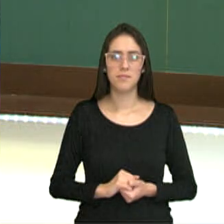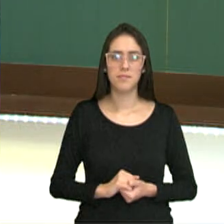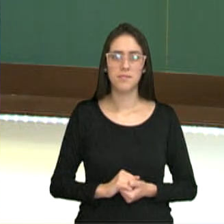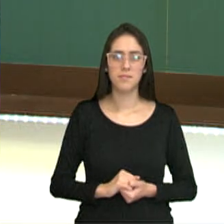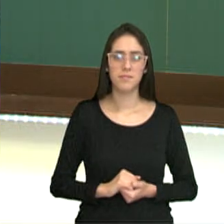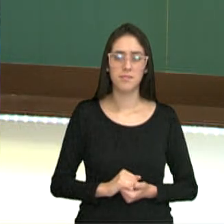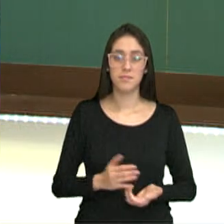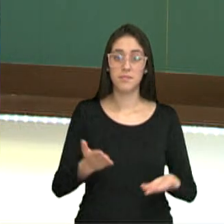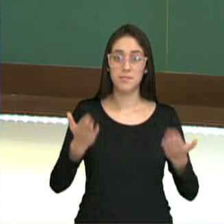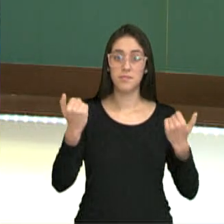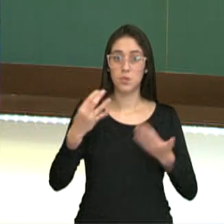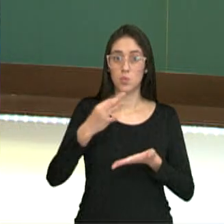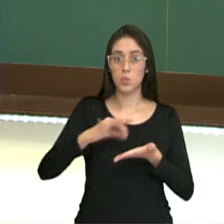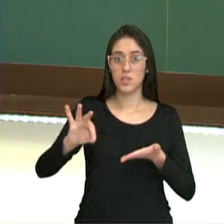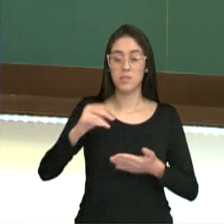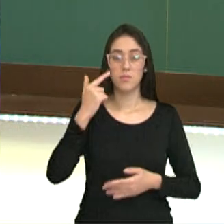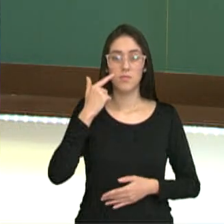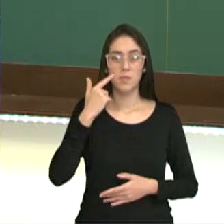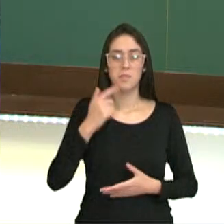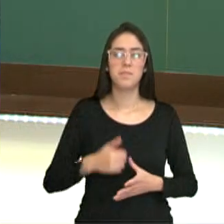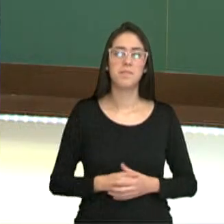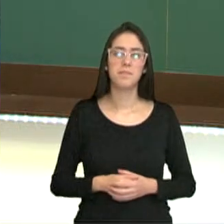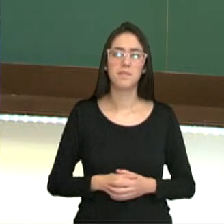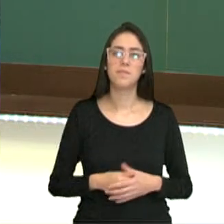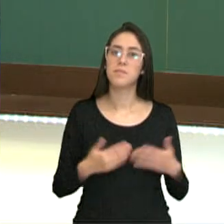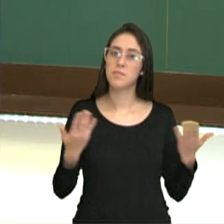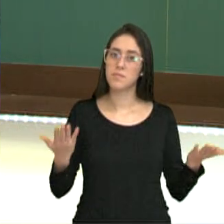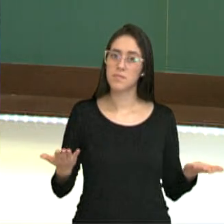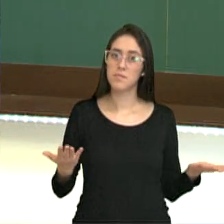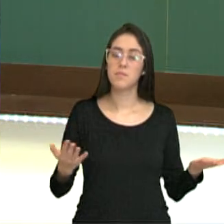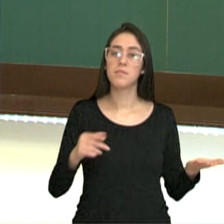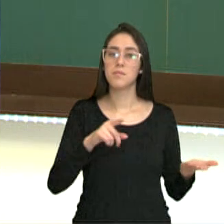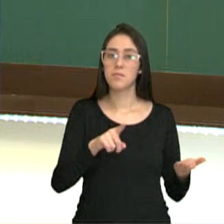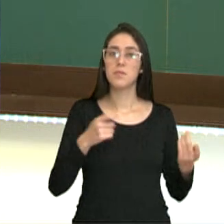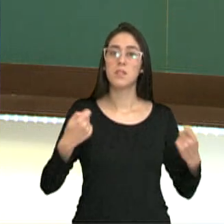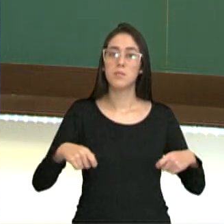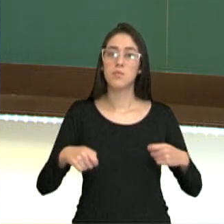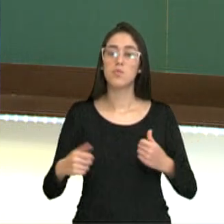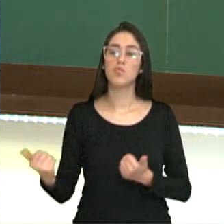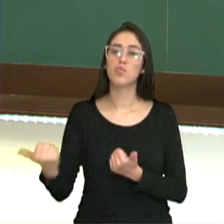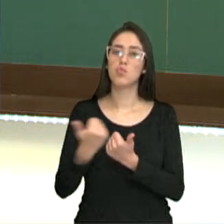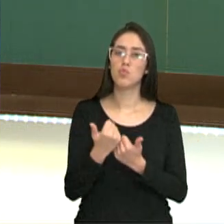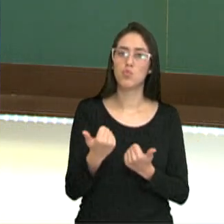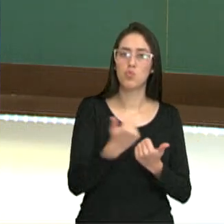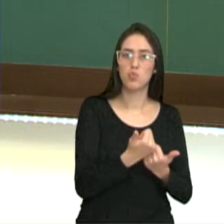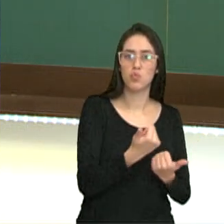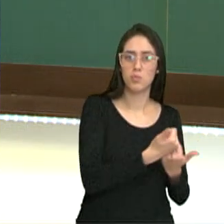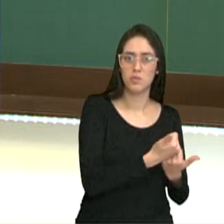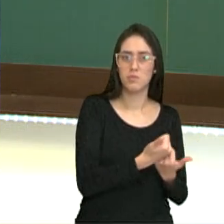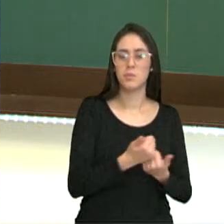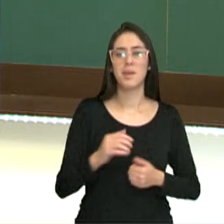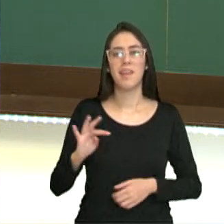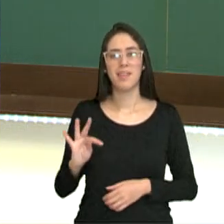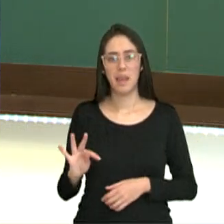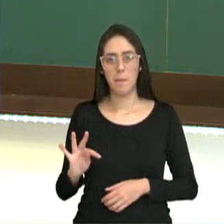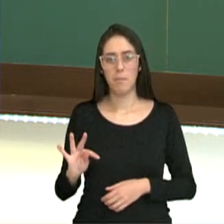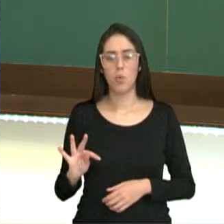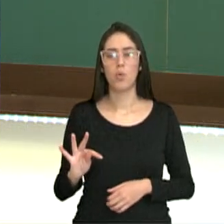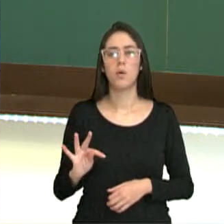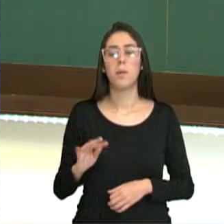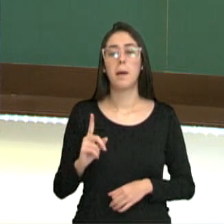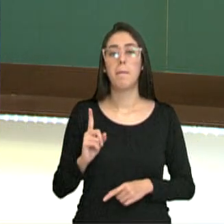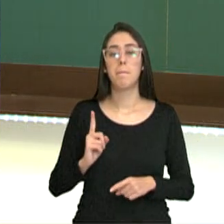Vamos fazer a correção então desse exercício? Então você tinha que substituir, né, os tempos para que a